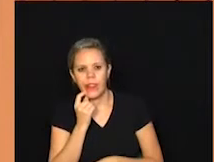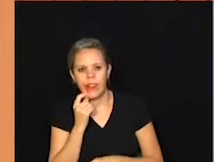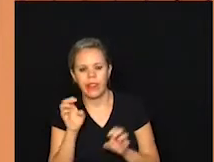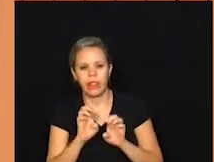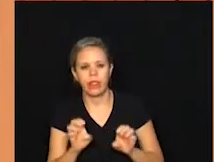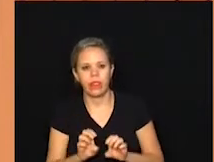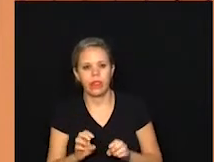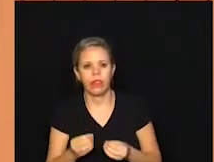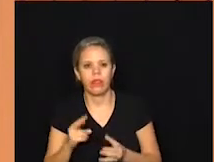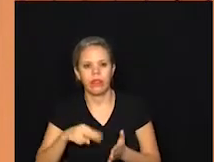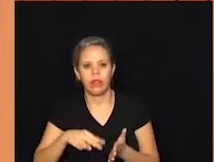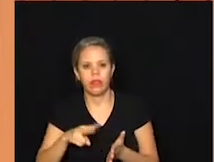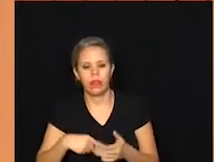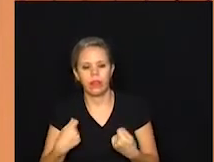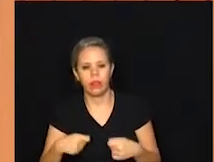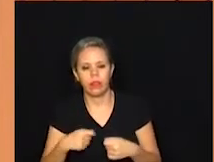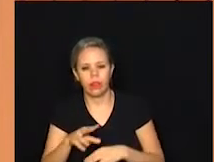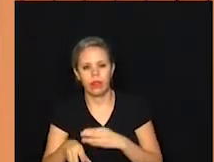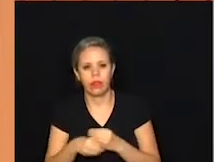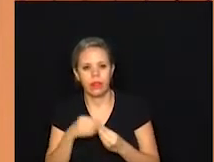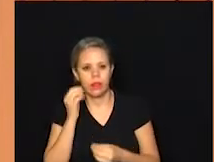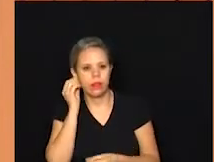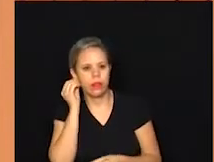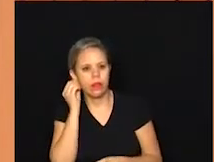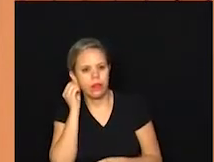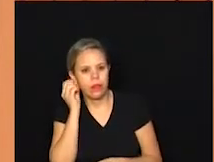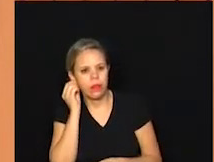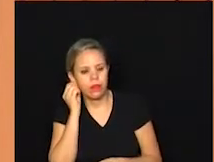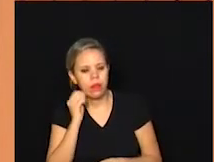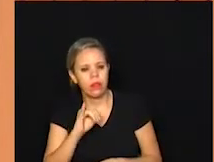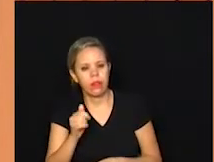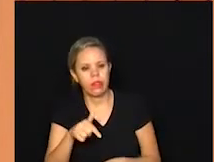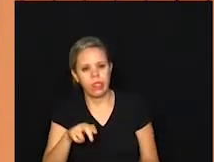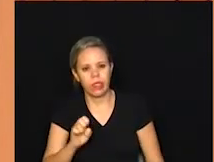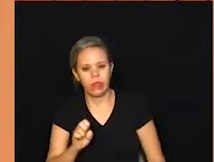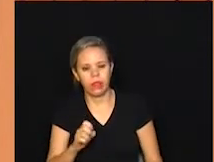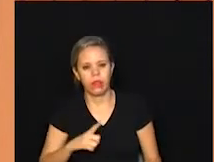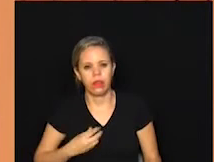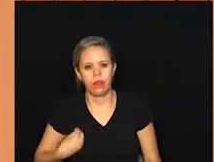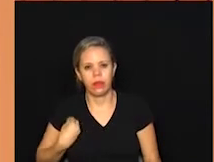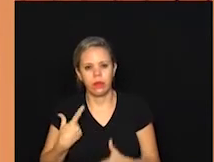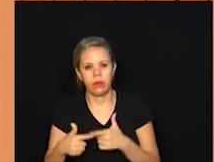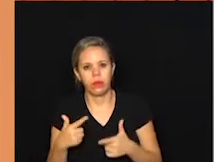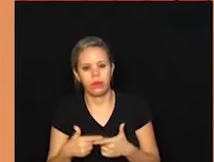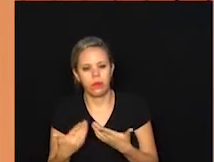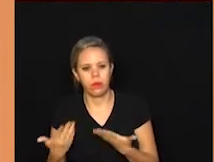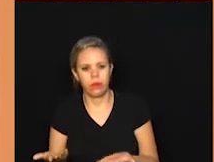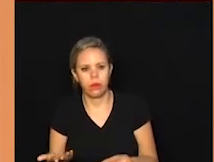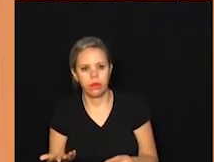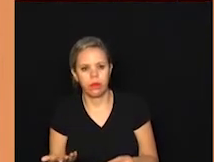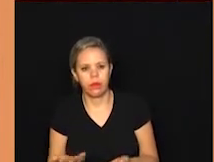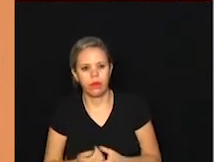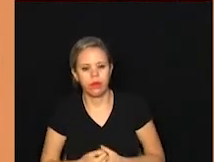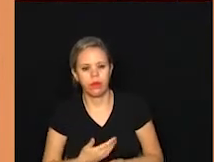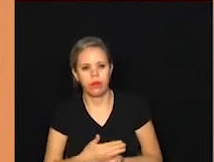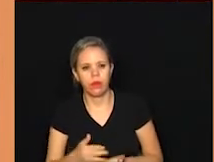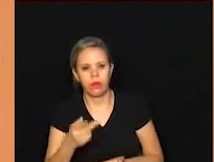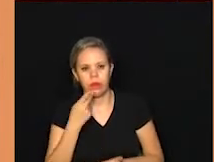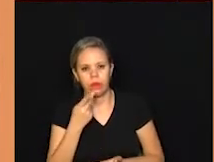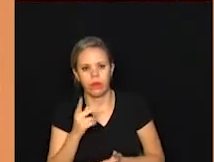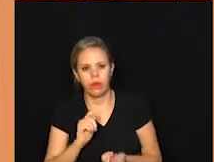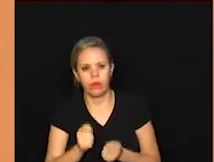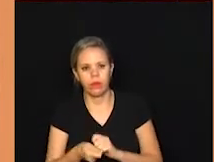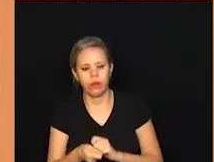estruturar, dar uma lida, ver se precisa dar uma atualizada nisso. A Jaque está aqui, acho que teve o mesmo probleminha que a Marne no começo, né? Está se